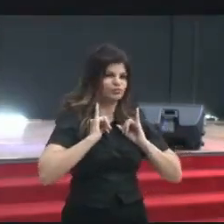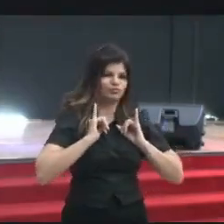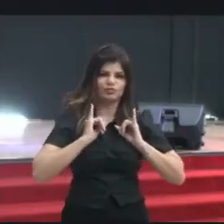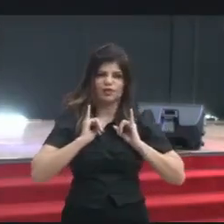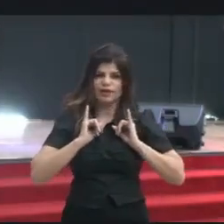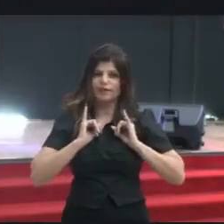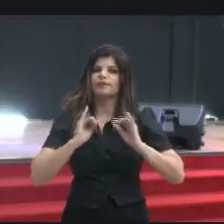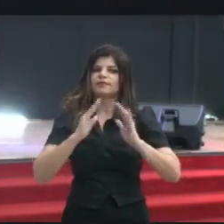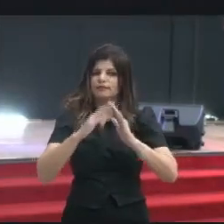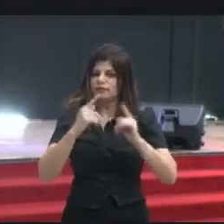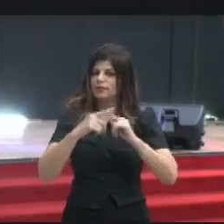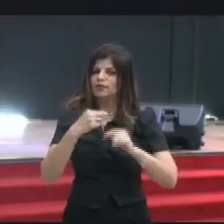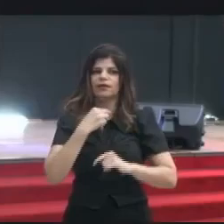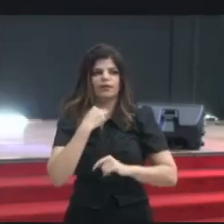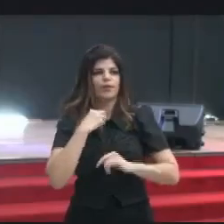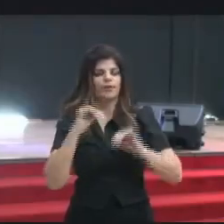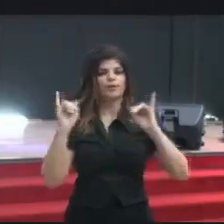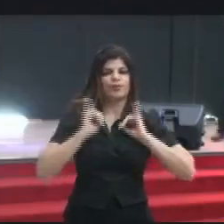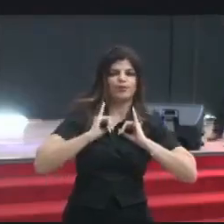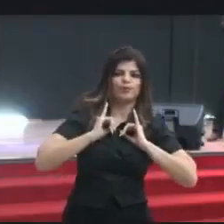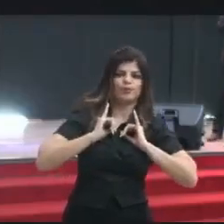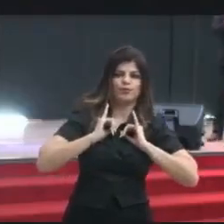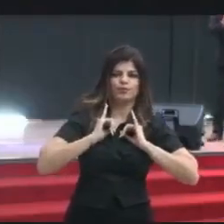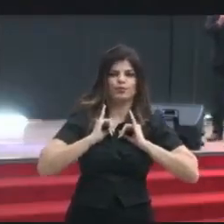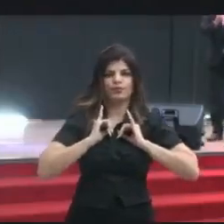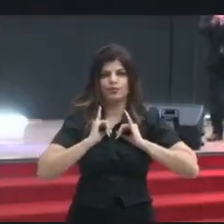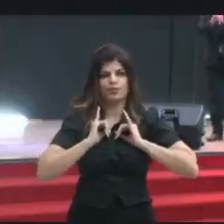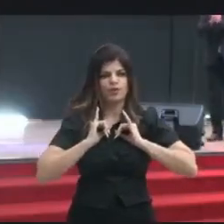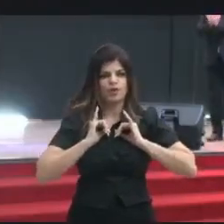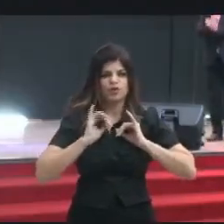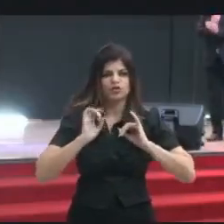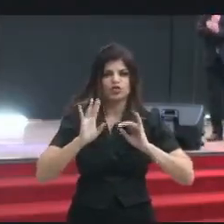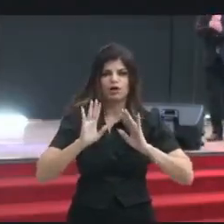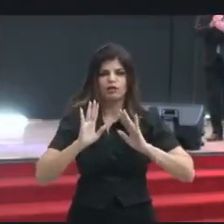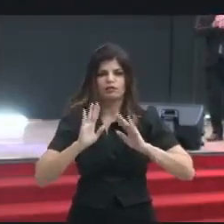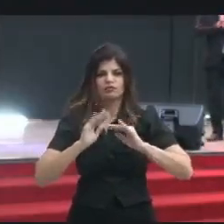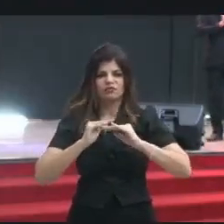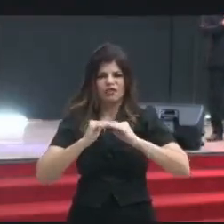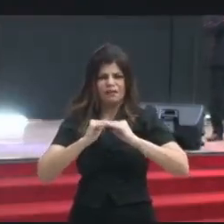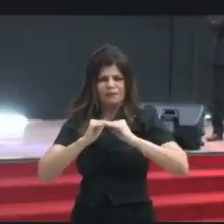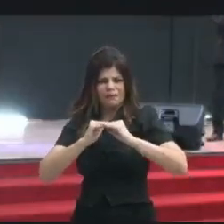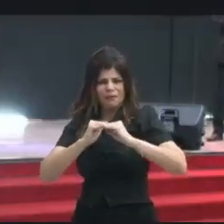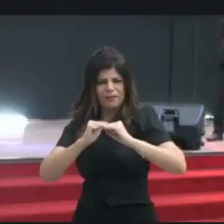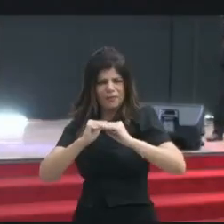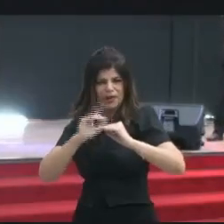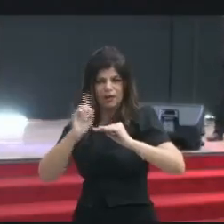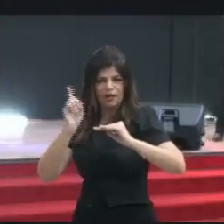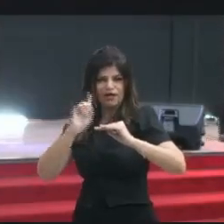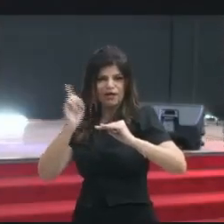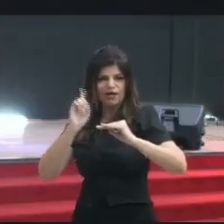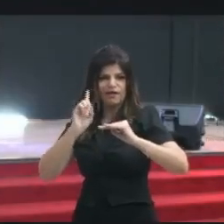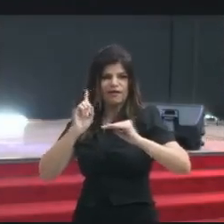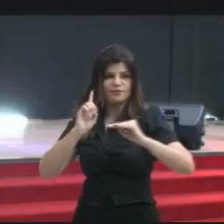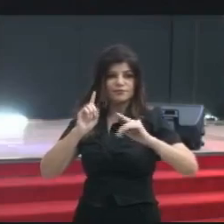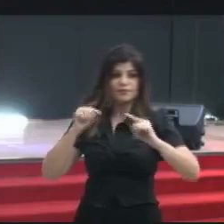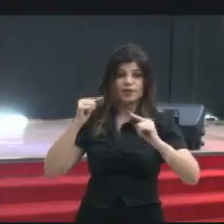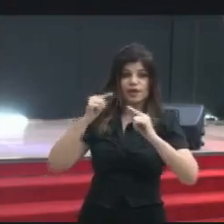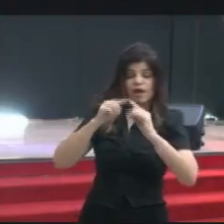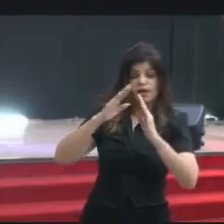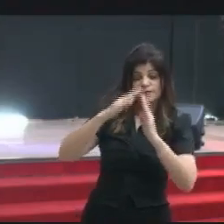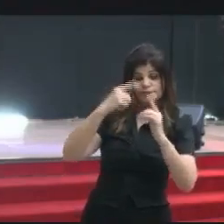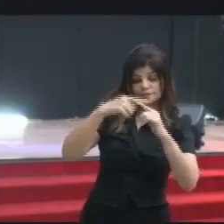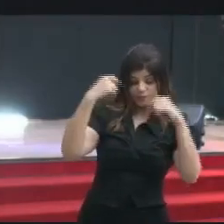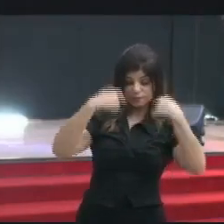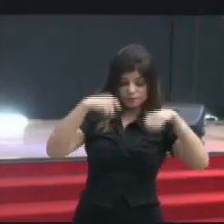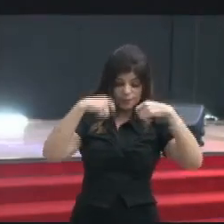A igreja não pode viver na defensiva. A missão da igreja deve